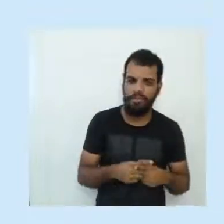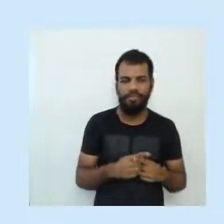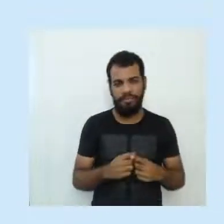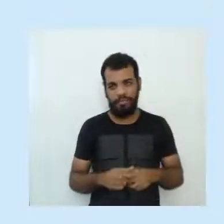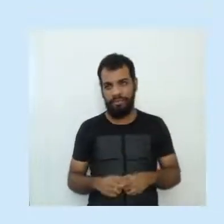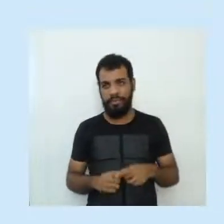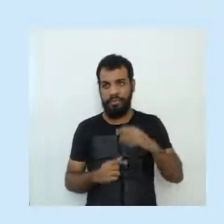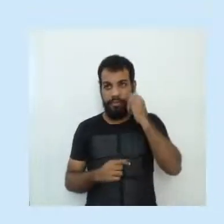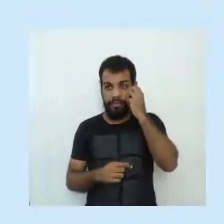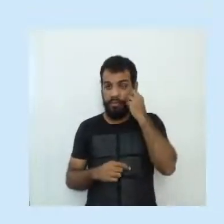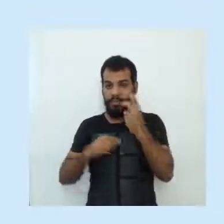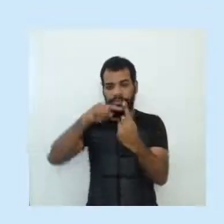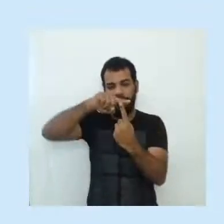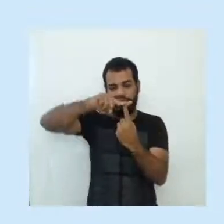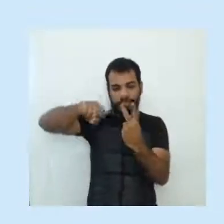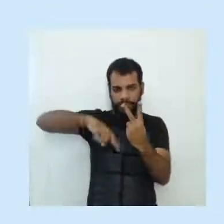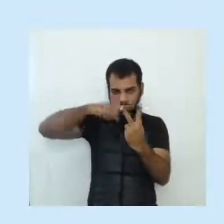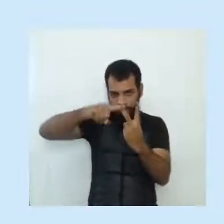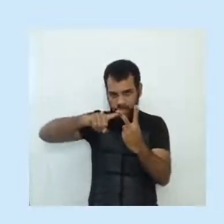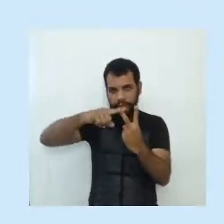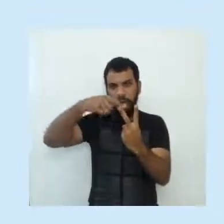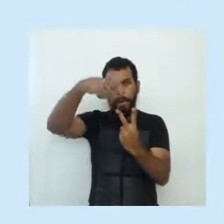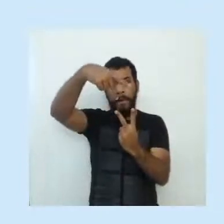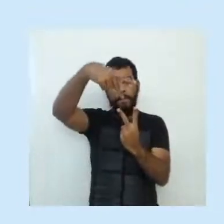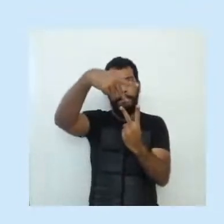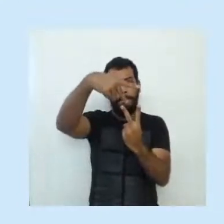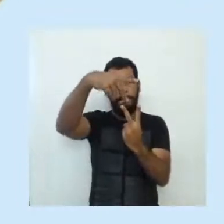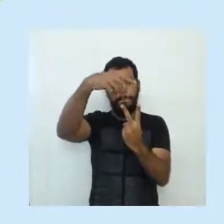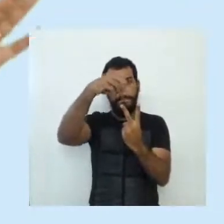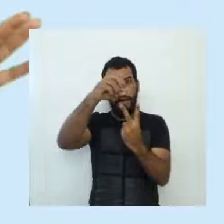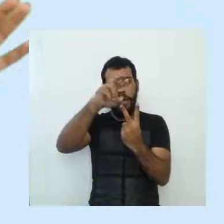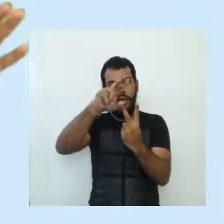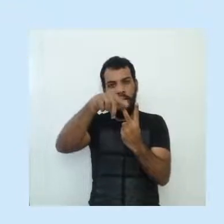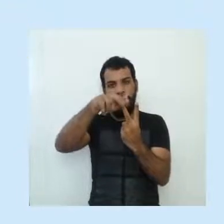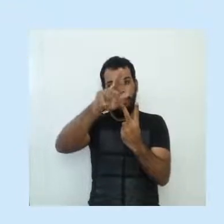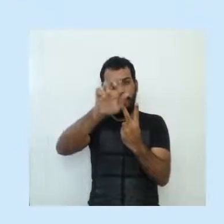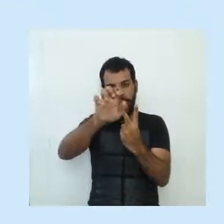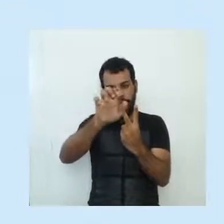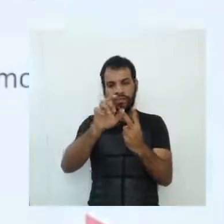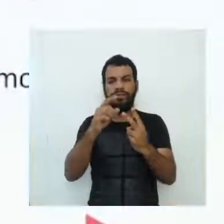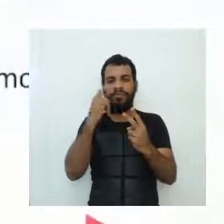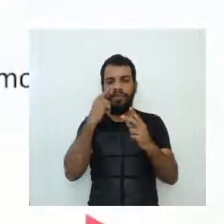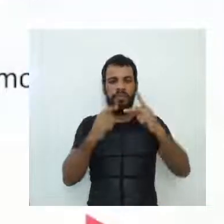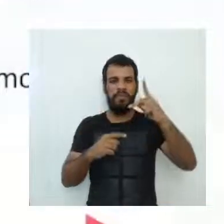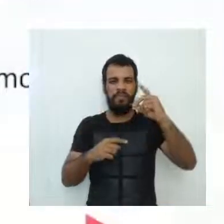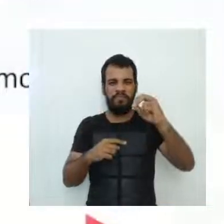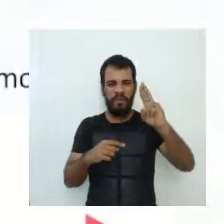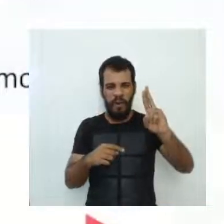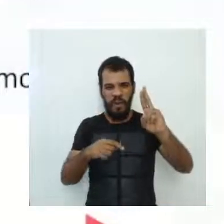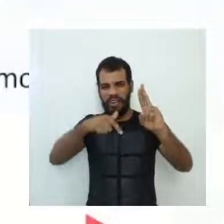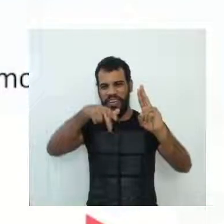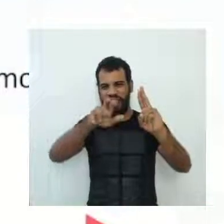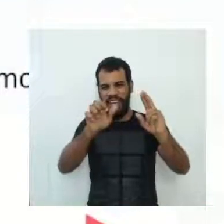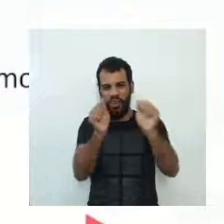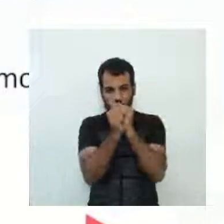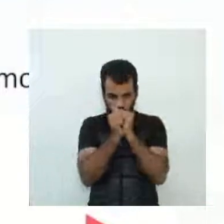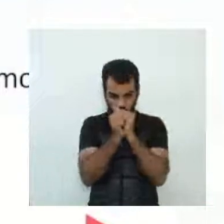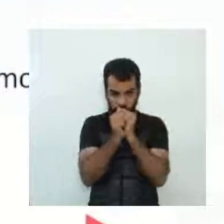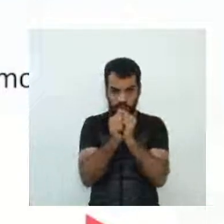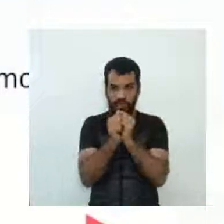o porquê junto e sem acento. Quando é que a gente vai utilizar? A gente vai utilizar em frases que indicam